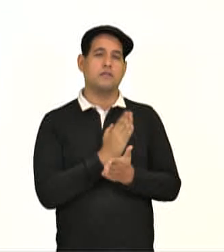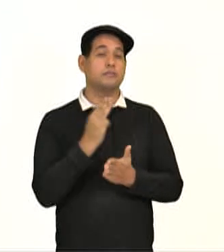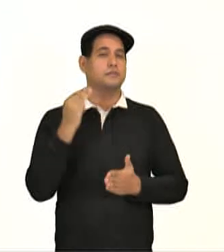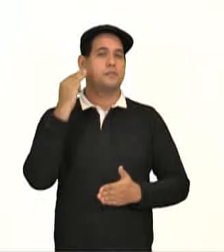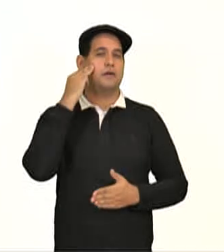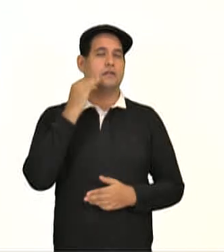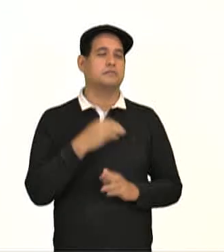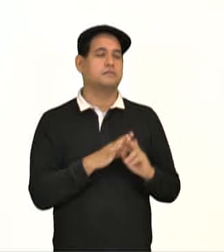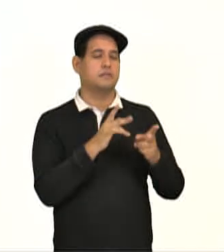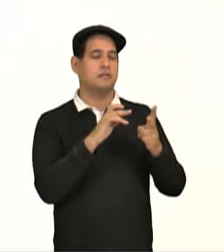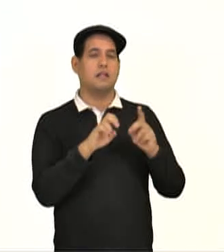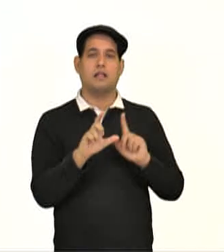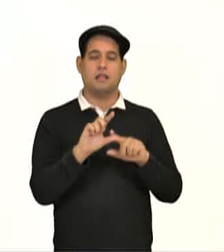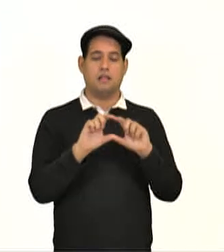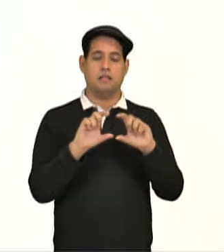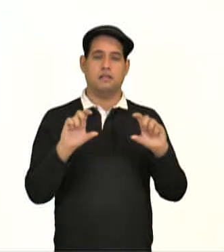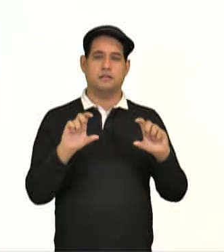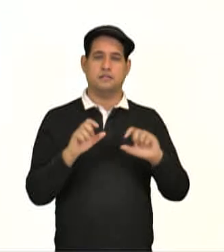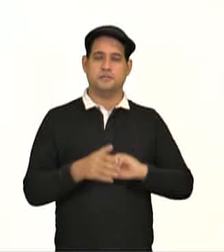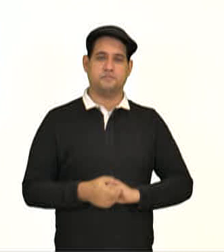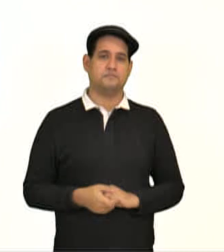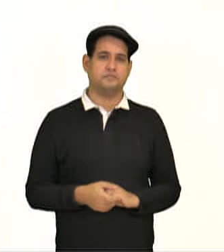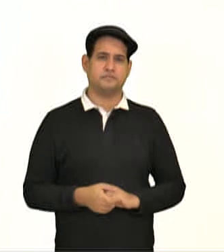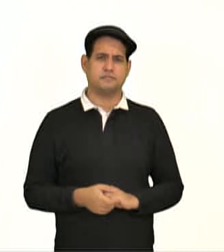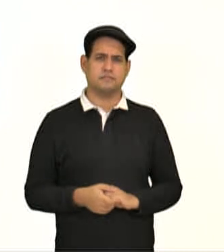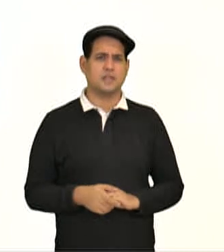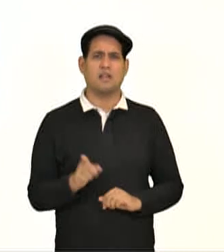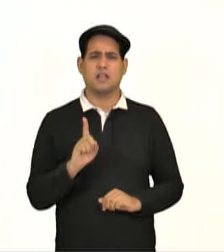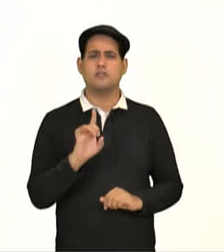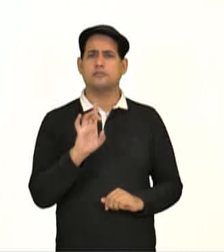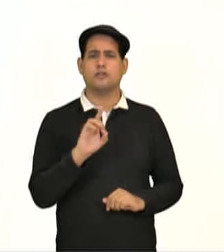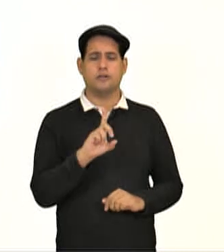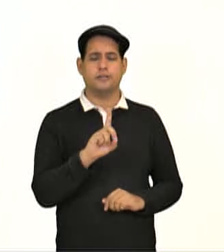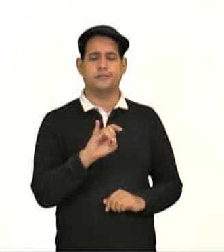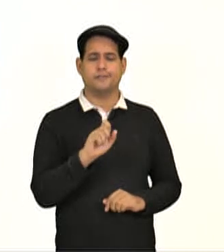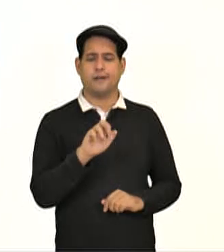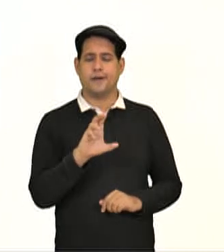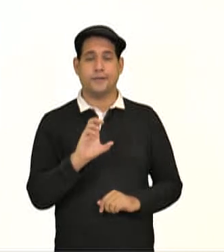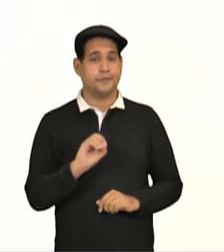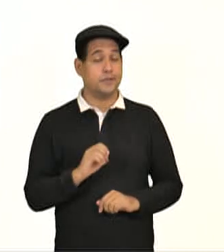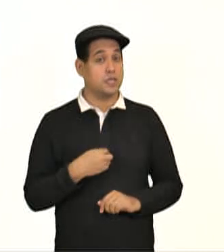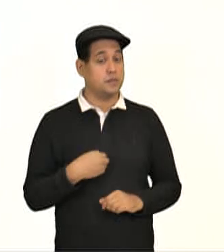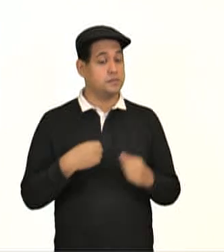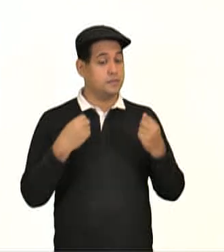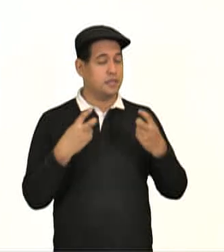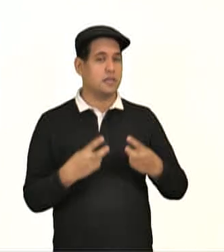memórias, observem as letras maiúsculas ali, não um diário. Eu disse